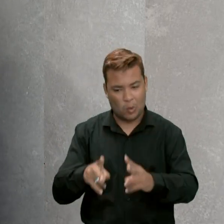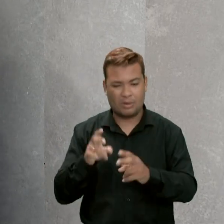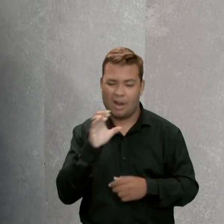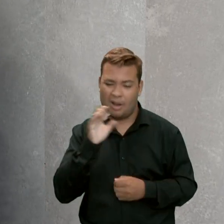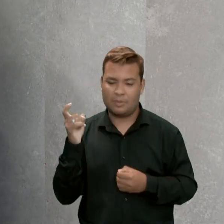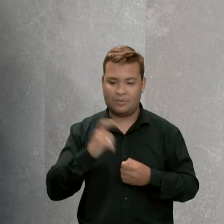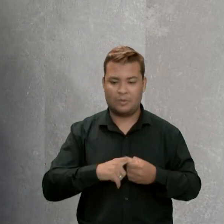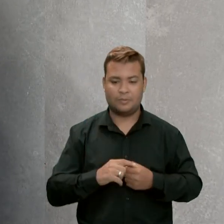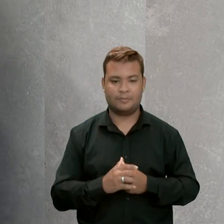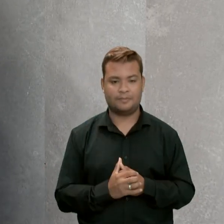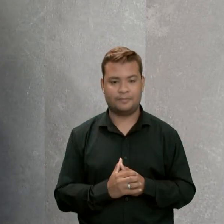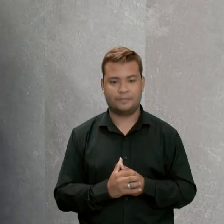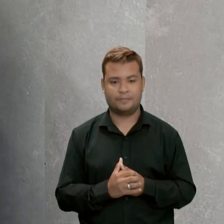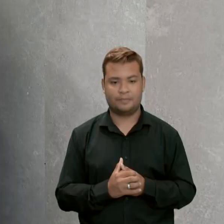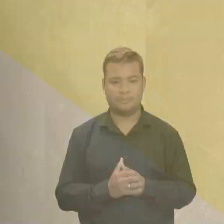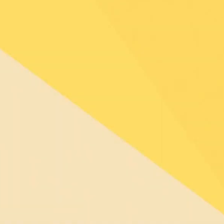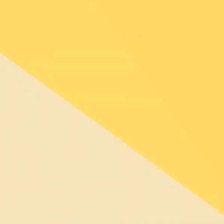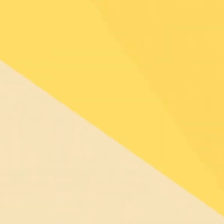saia daí.